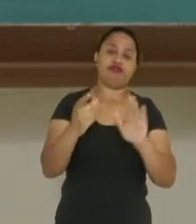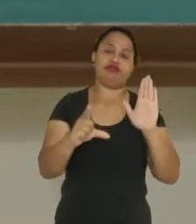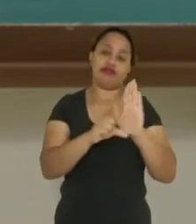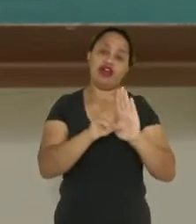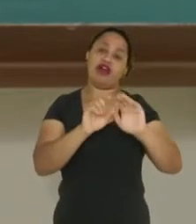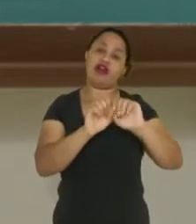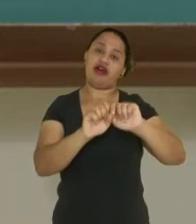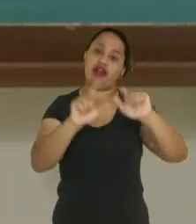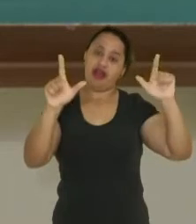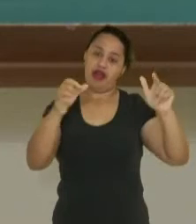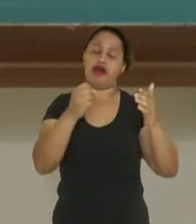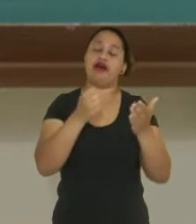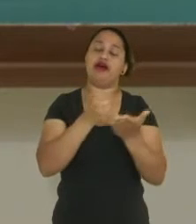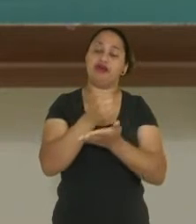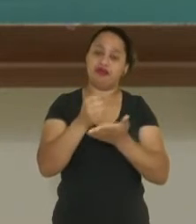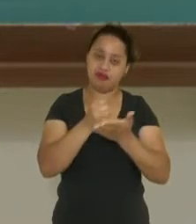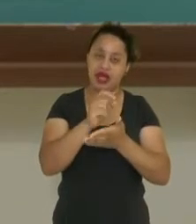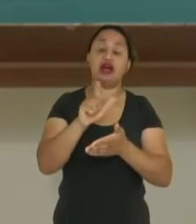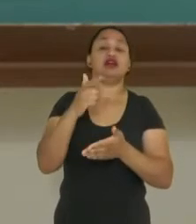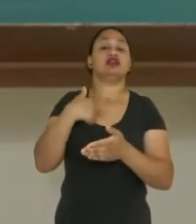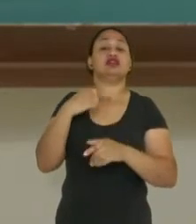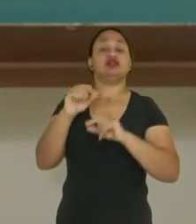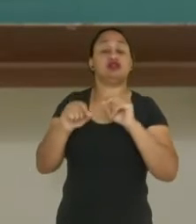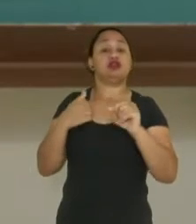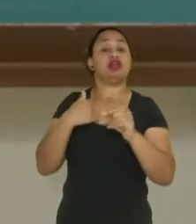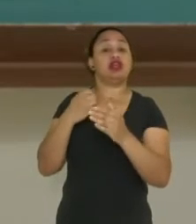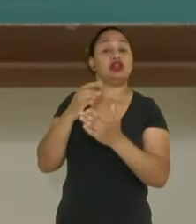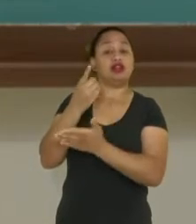com base na declaração da ONU.